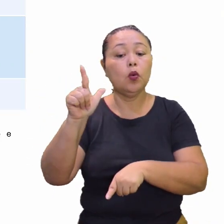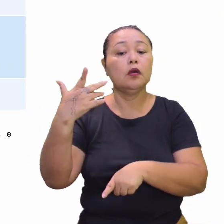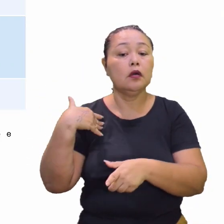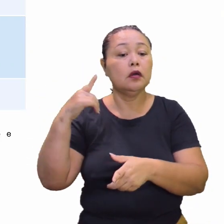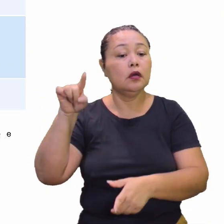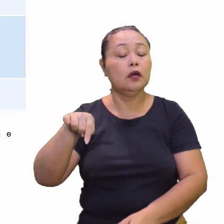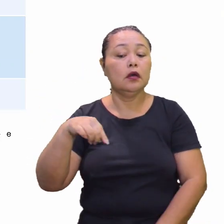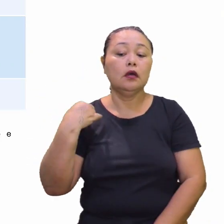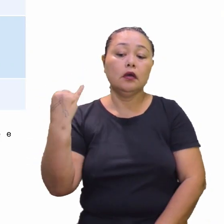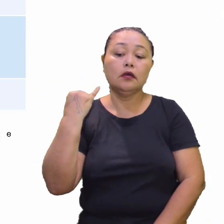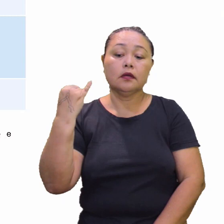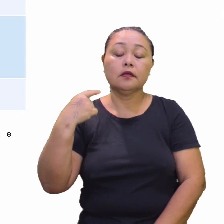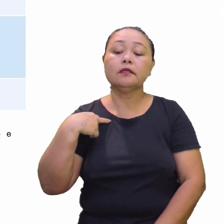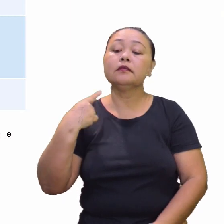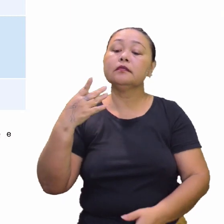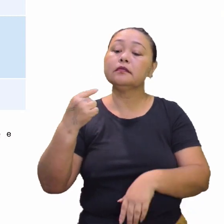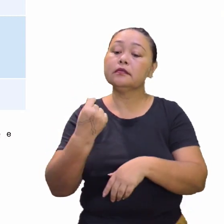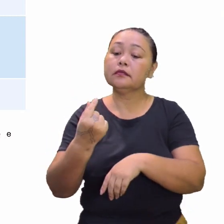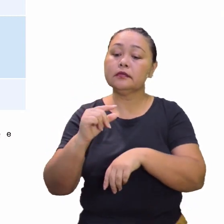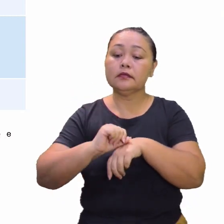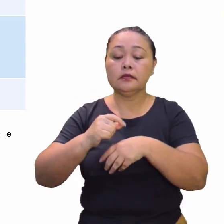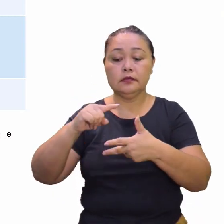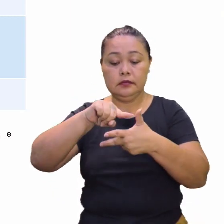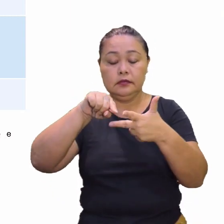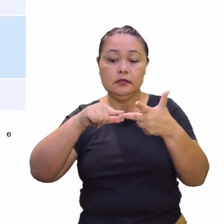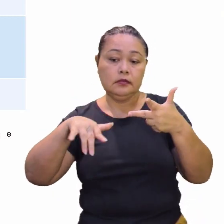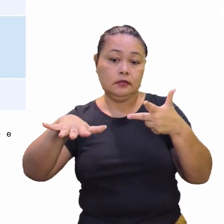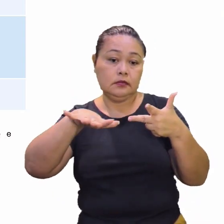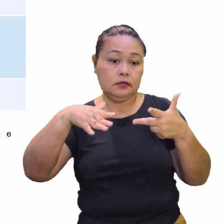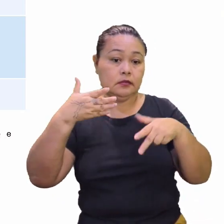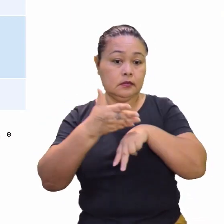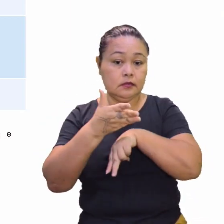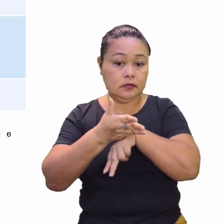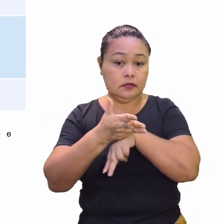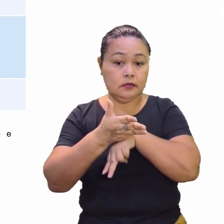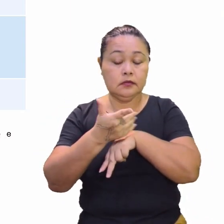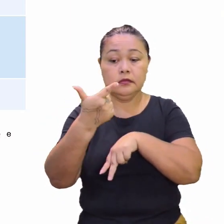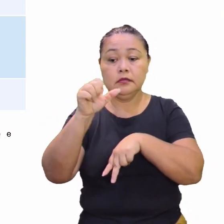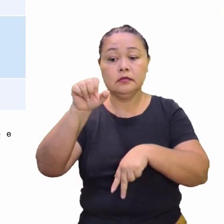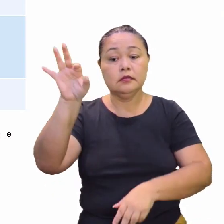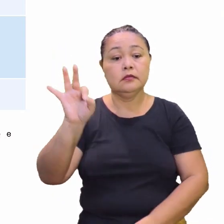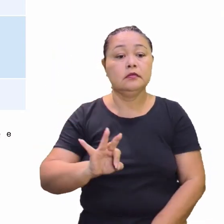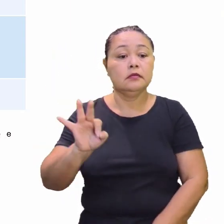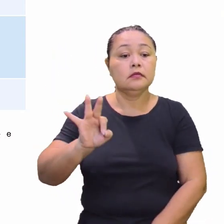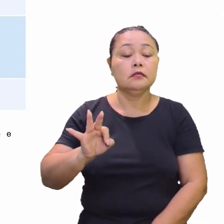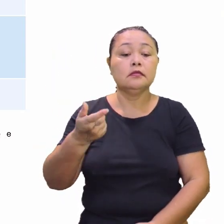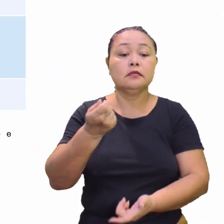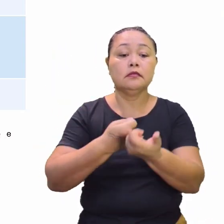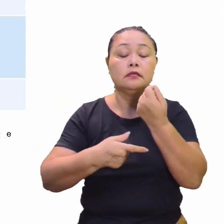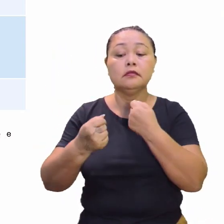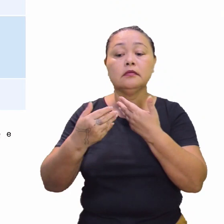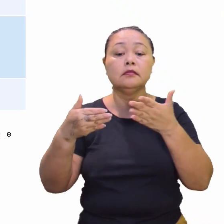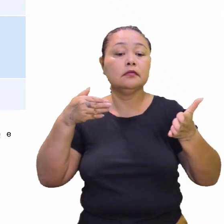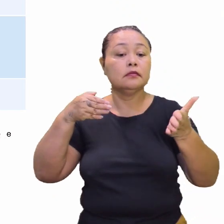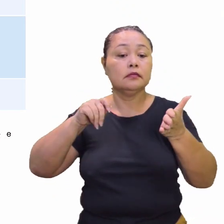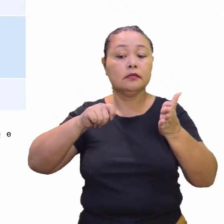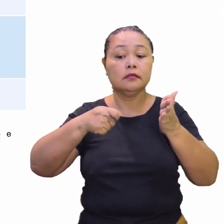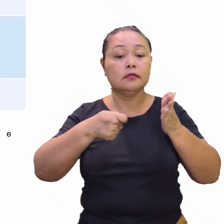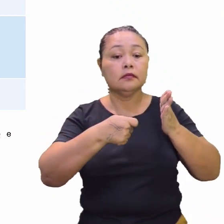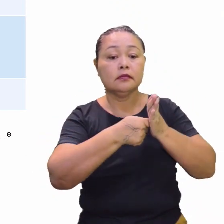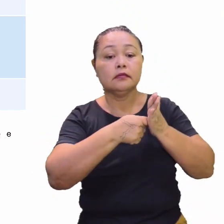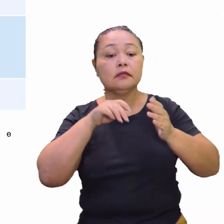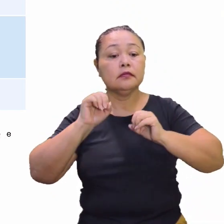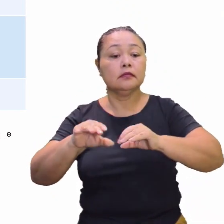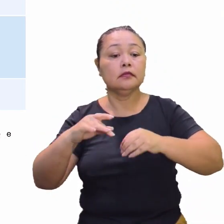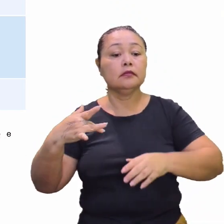muito importante para a economia do estado de Rondônia no setor terciário, que tem uma participação de 28%, que é a administração,